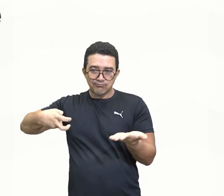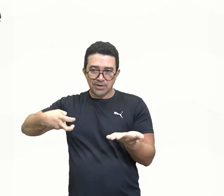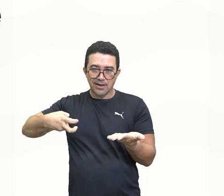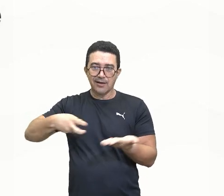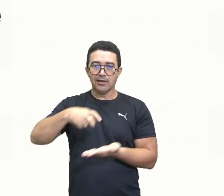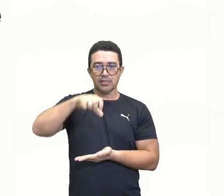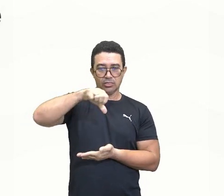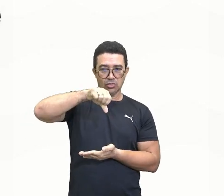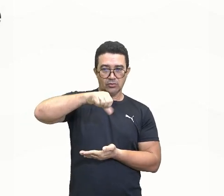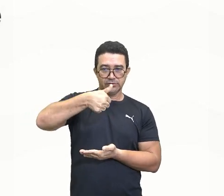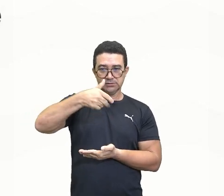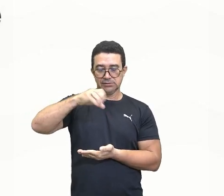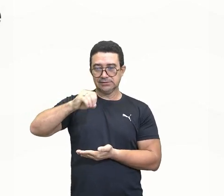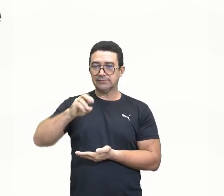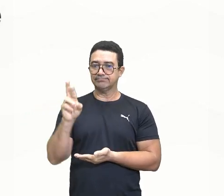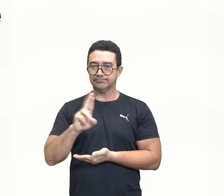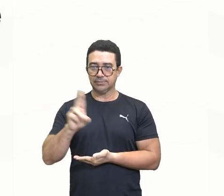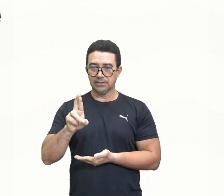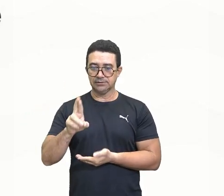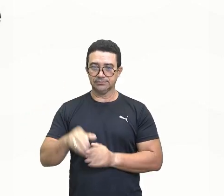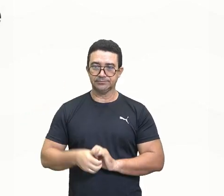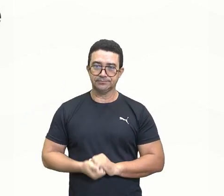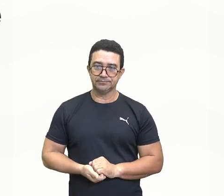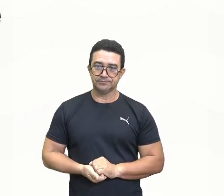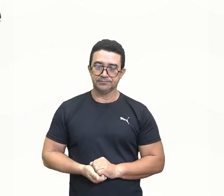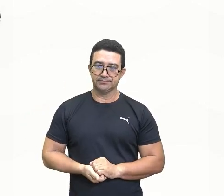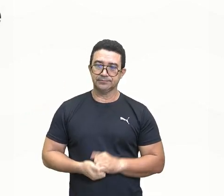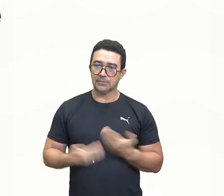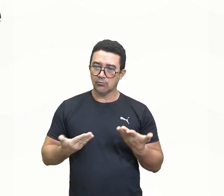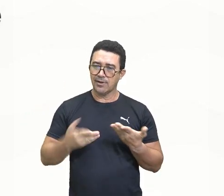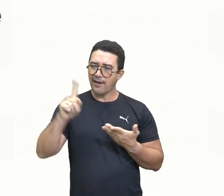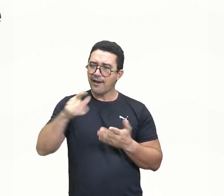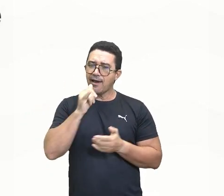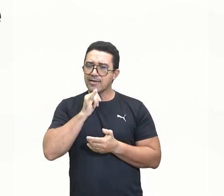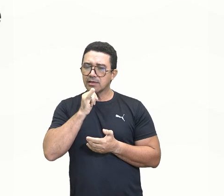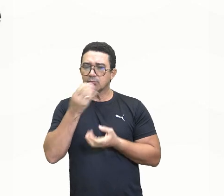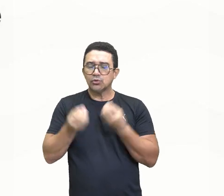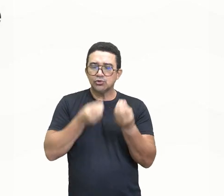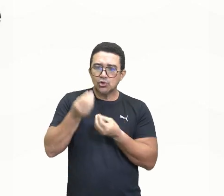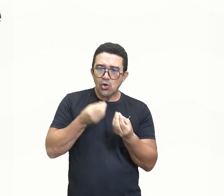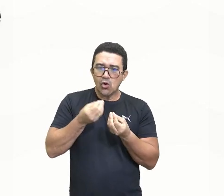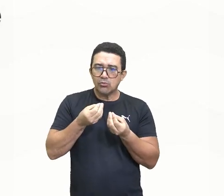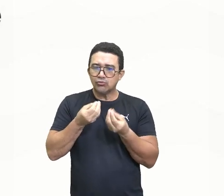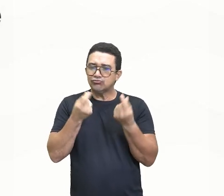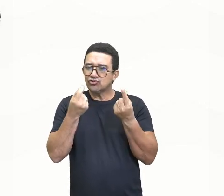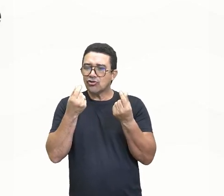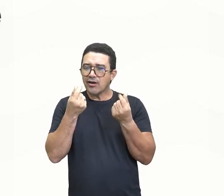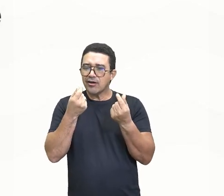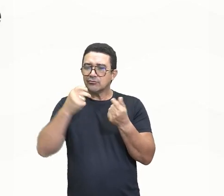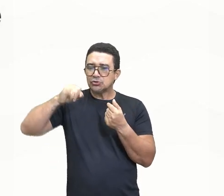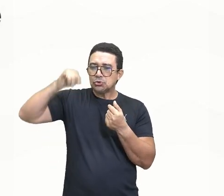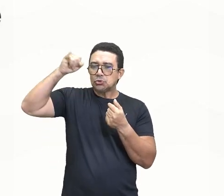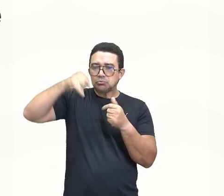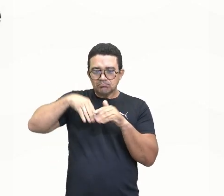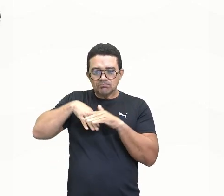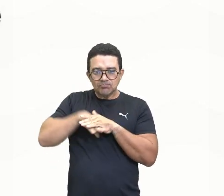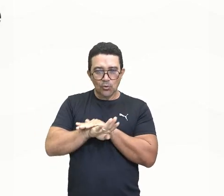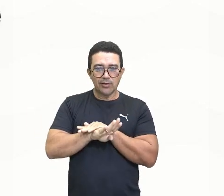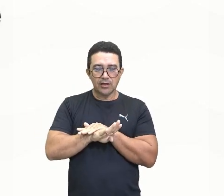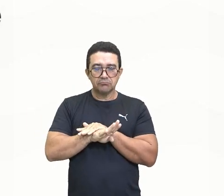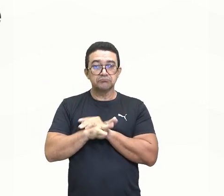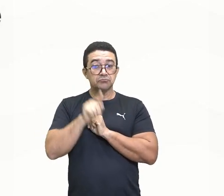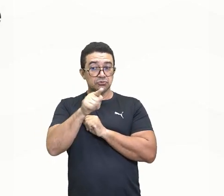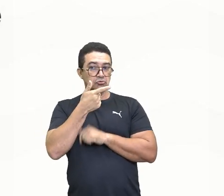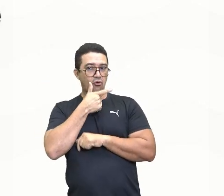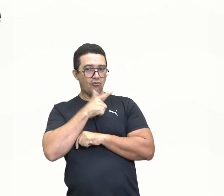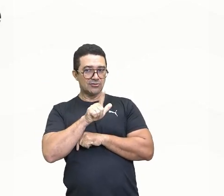R$ 910. Então, tá aí então, o exemplo de aplicação em que os juros é o mocinho, certo? Você está